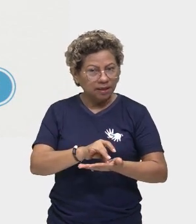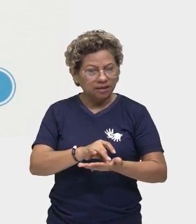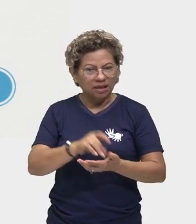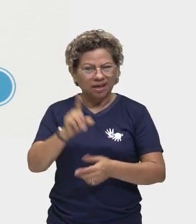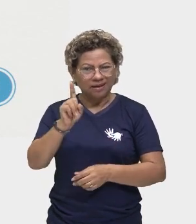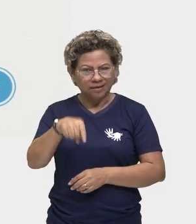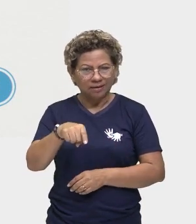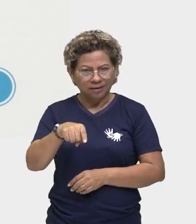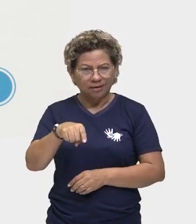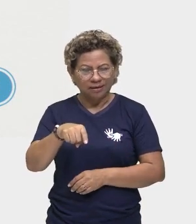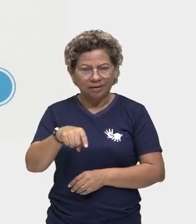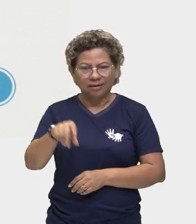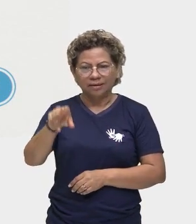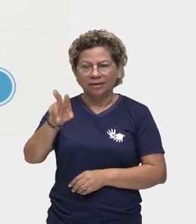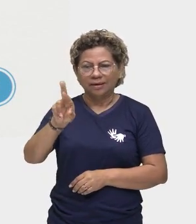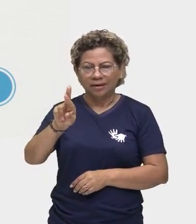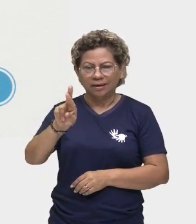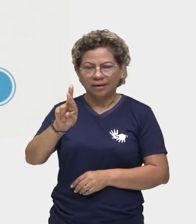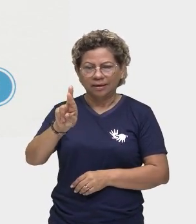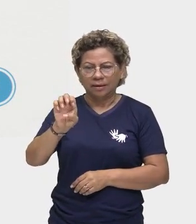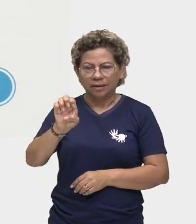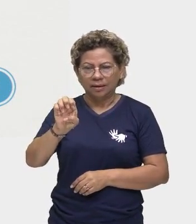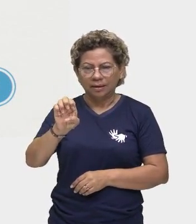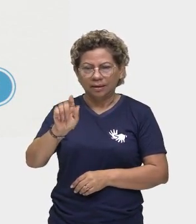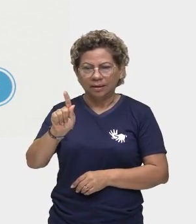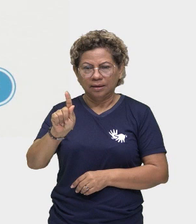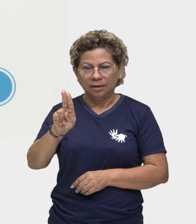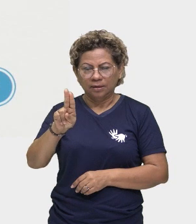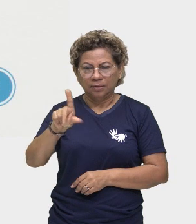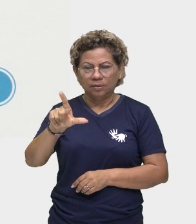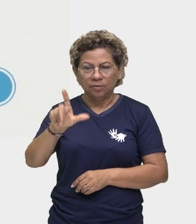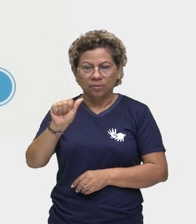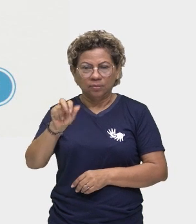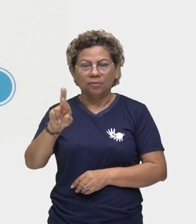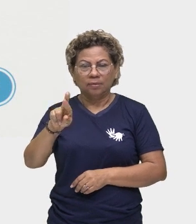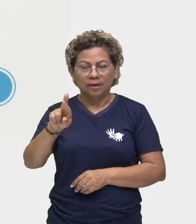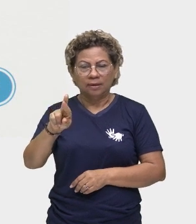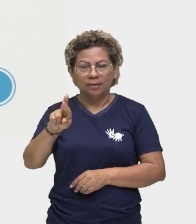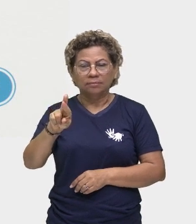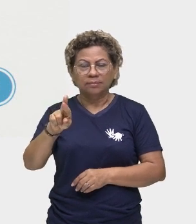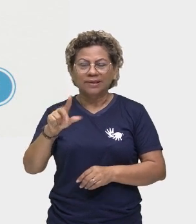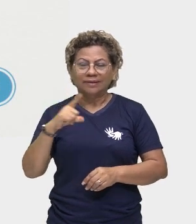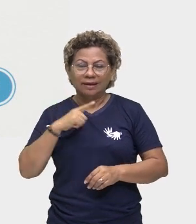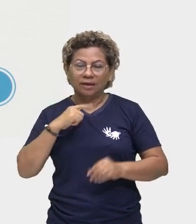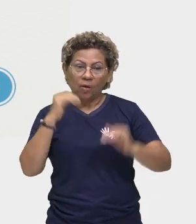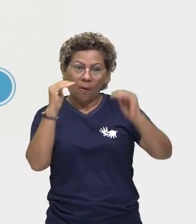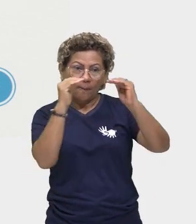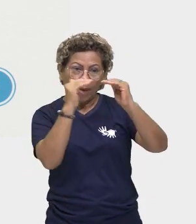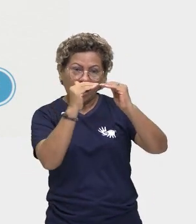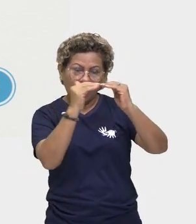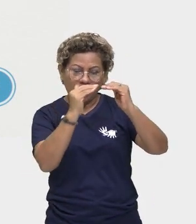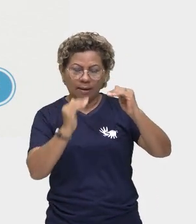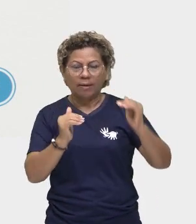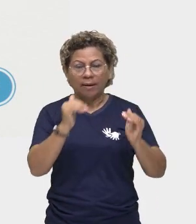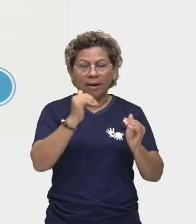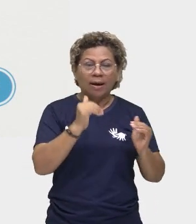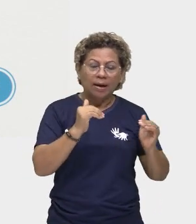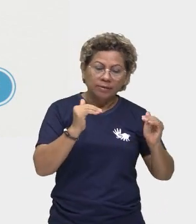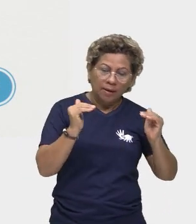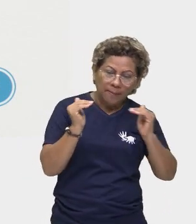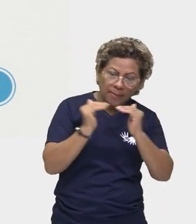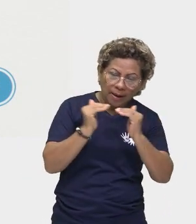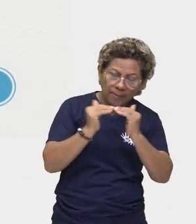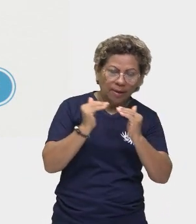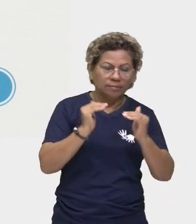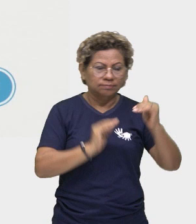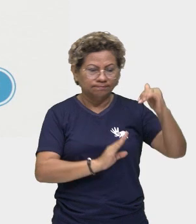né, medidas iguais, como é o caso do polígono aqui em azul, nosso quadrado, ó, possui 1